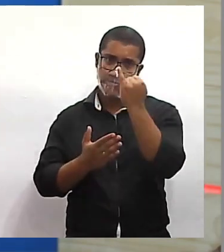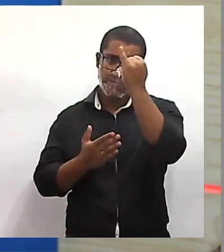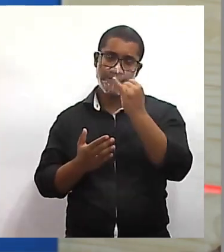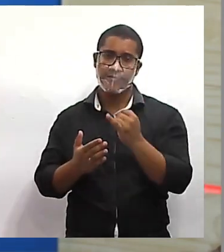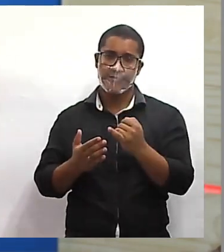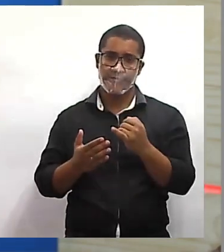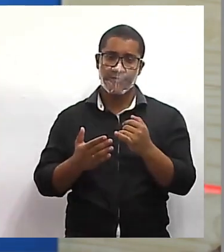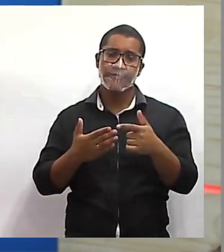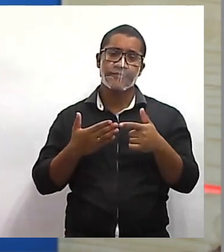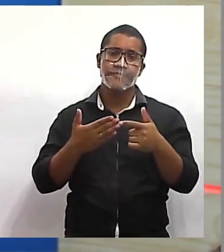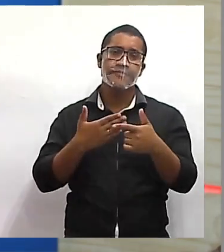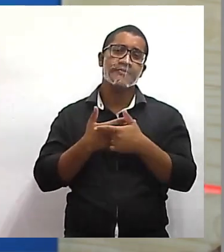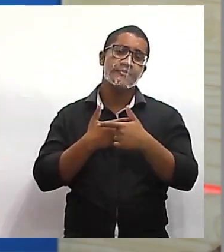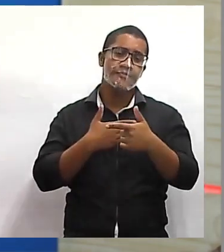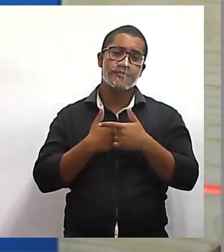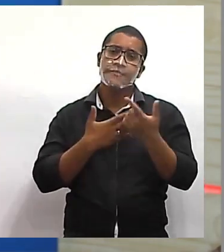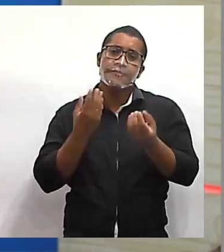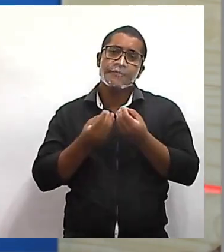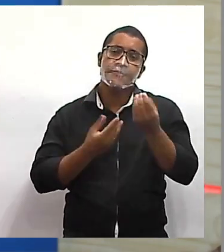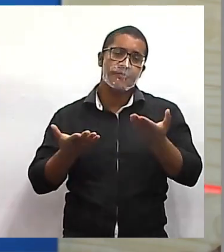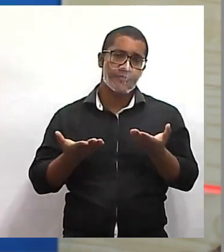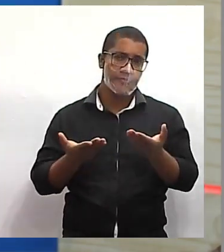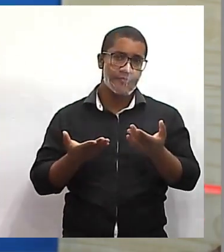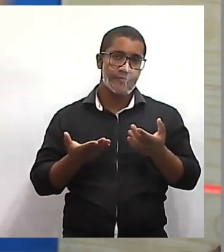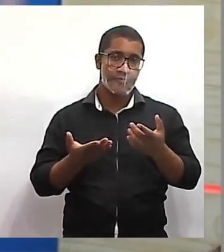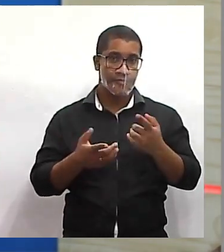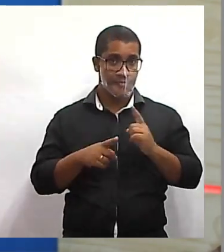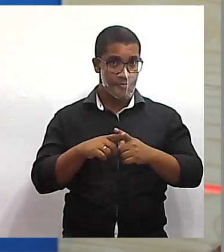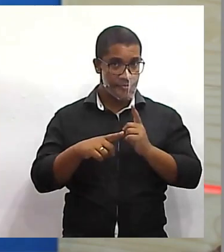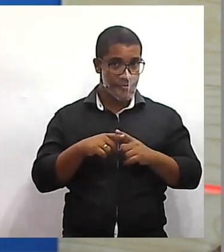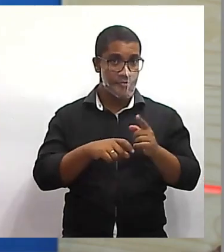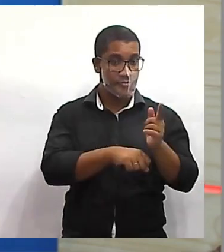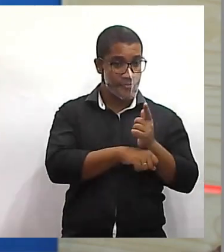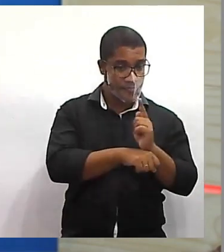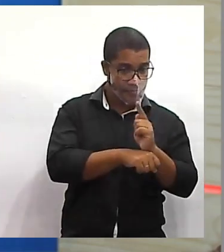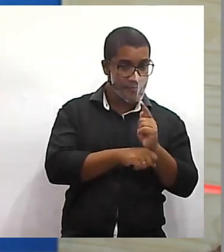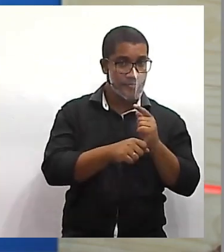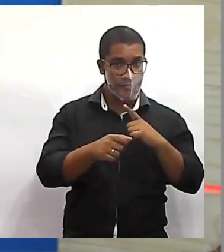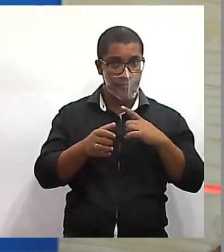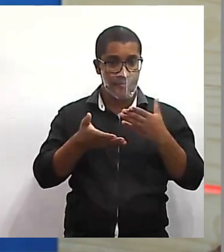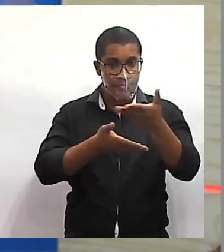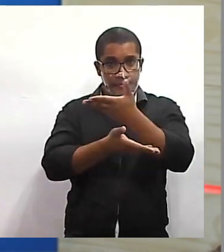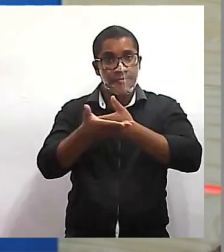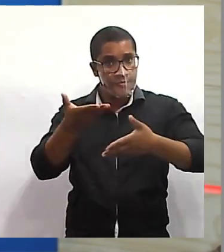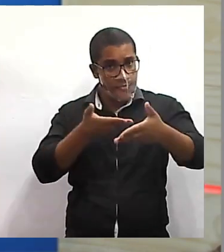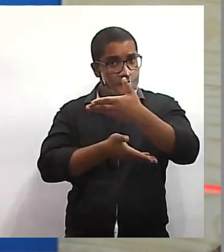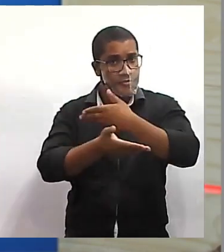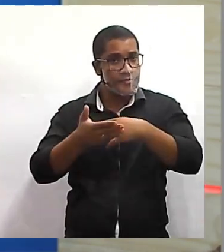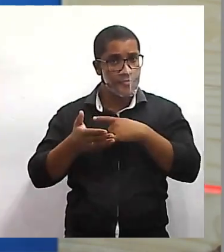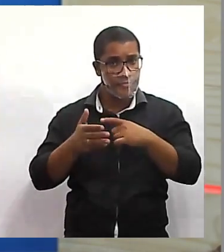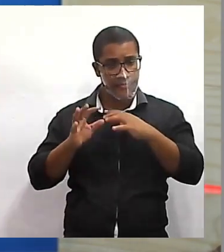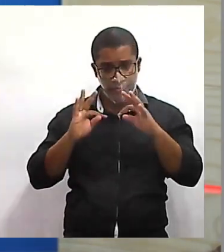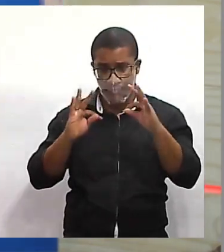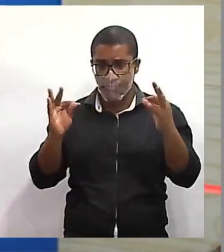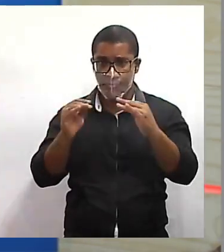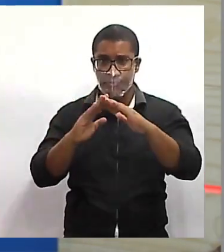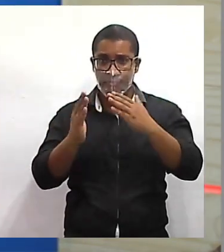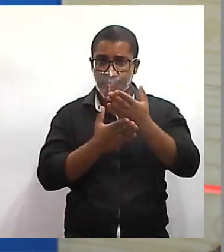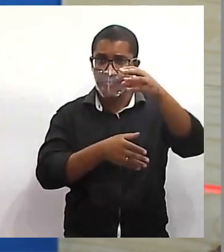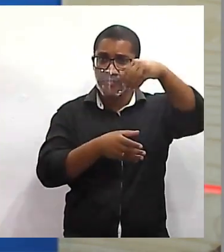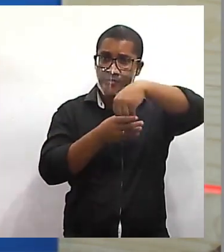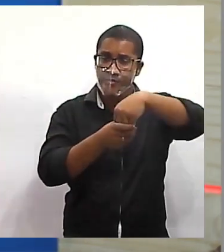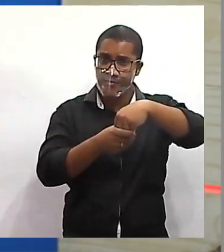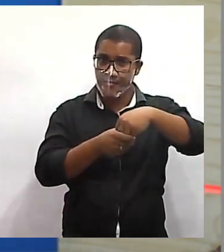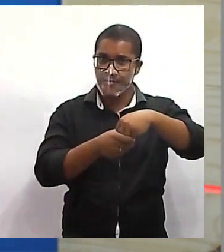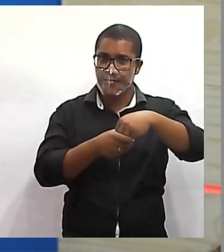papel desse profissional, porque a gestão ela se faz nesse coletivo, né, Márcia? Exato. A comunidade escolar envolve todas as pessoas